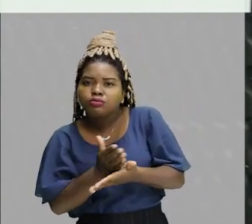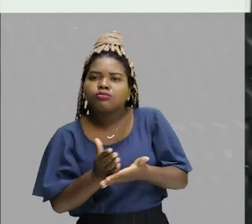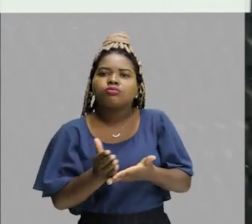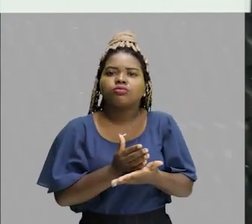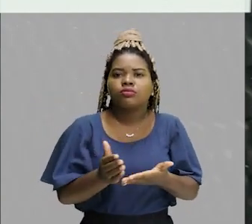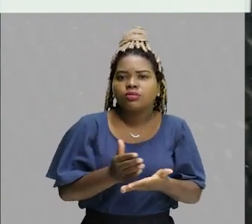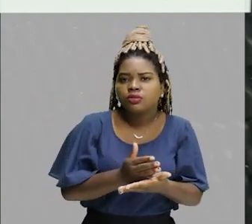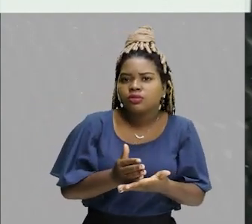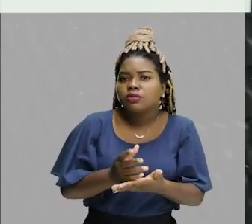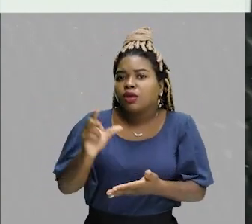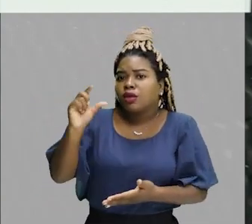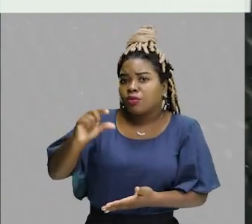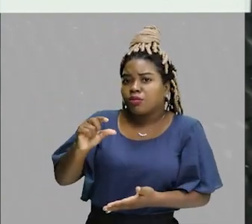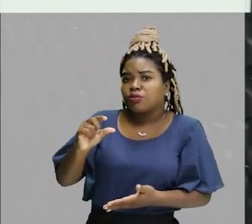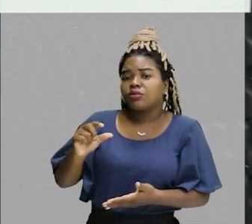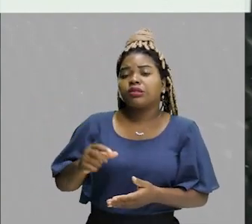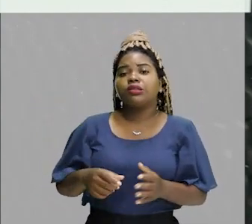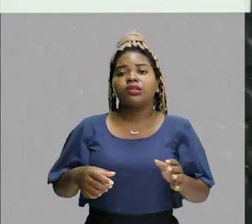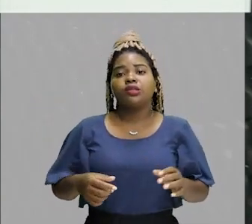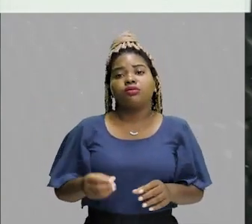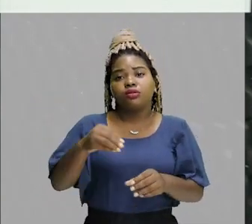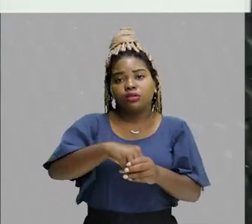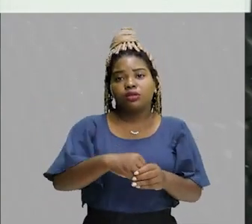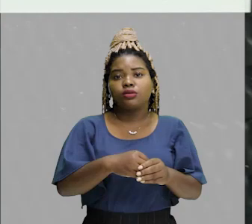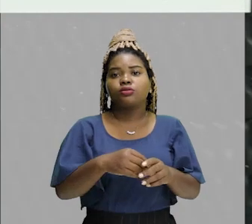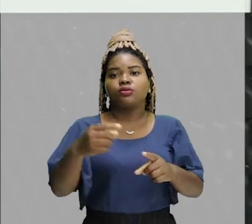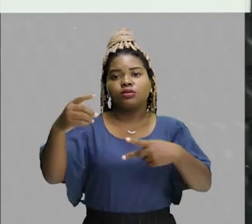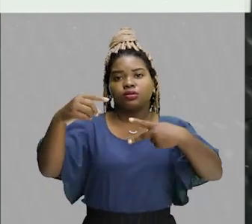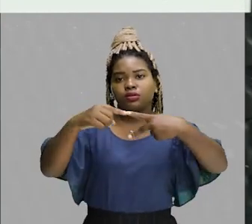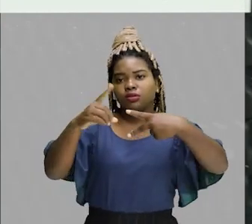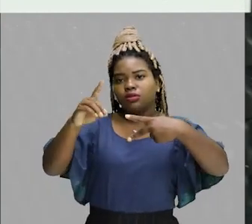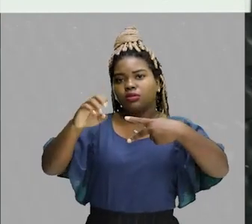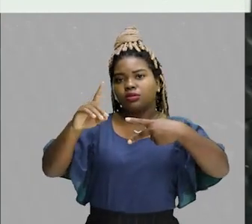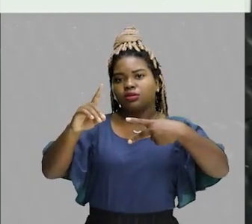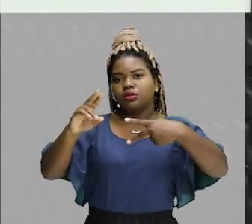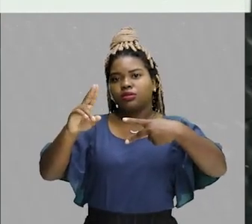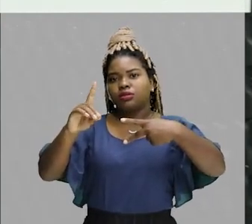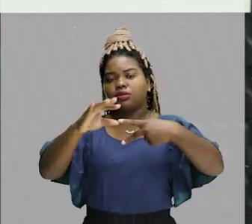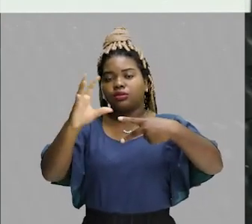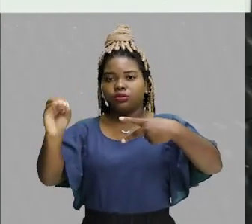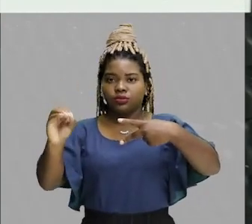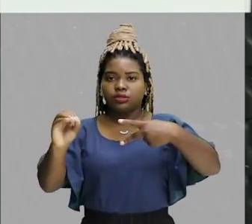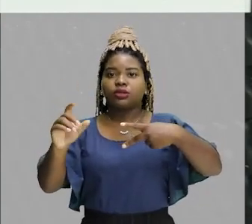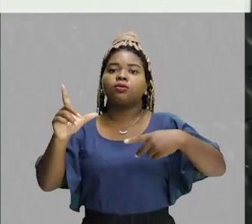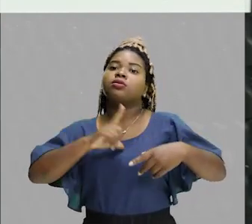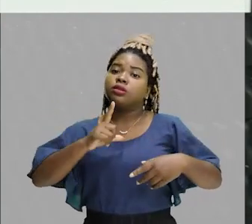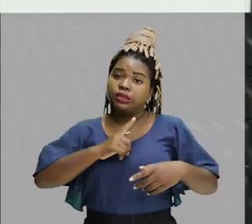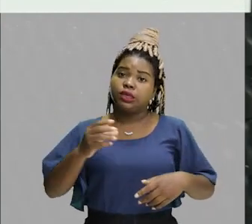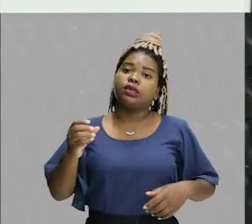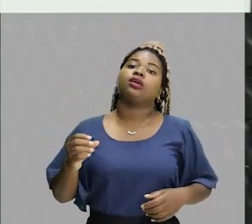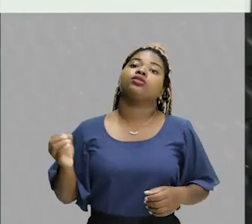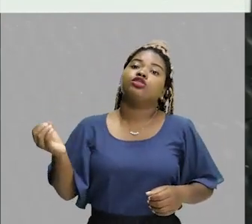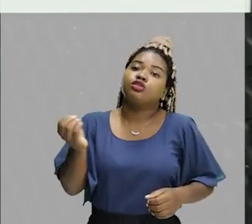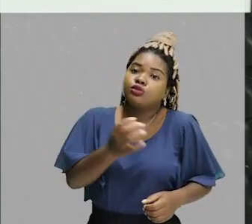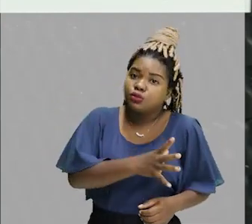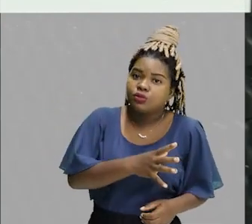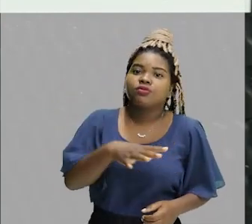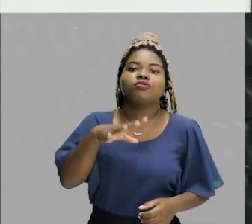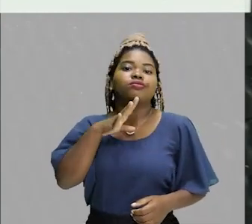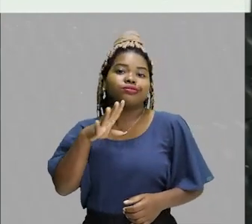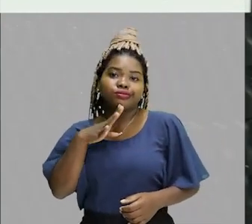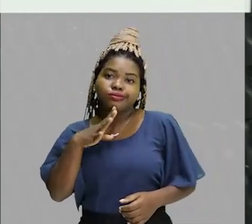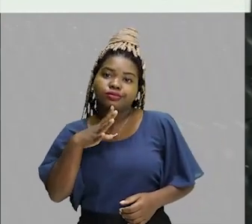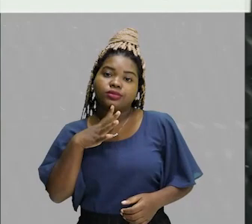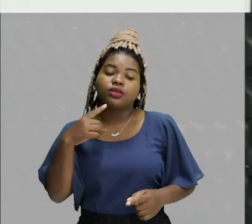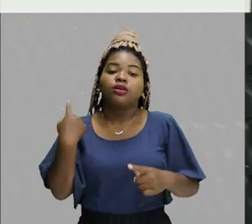você consiga avançar numa novidade no conhecimento. Por quê? Porque o papel dela é apenas demonstrar, tá?